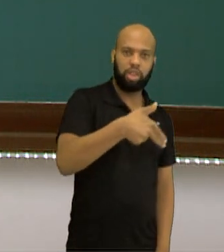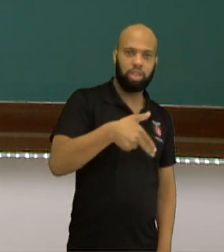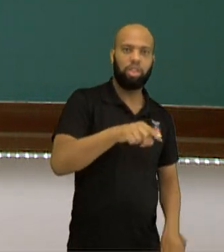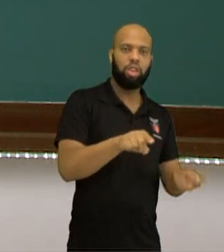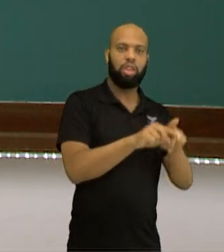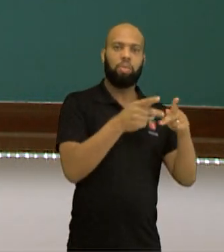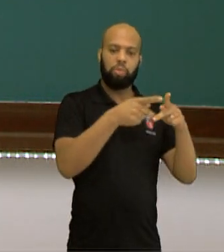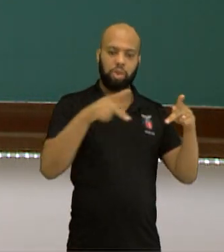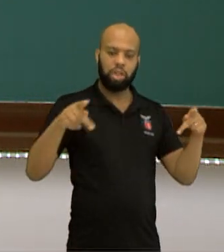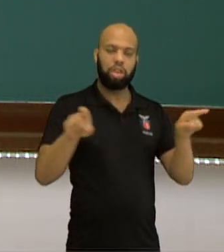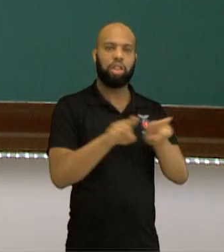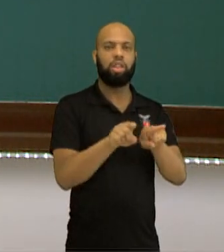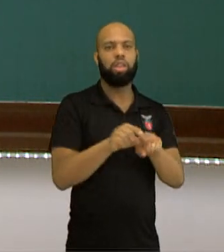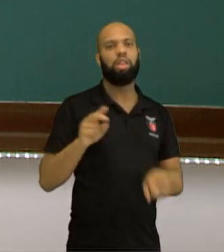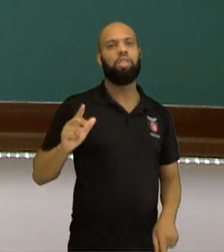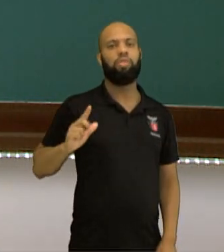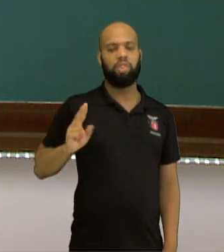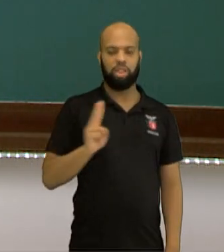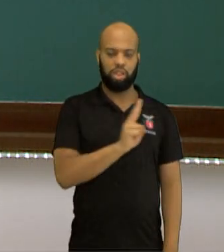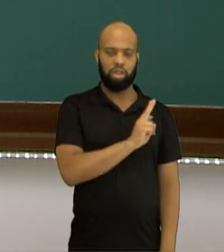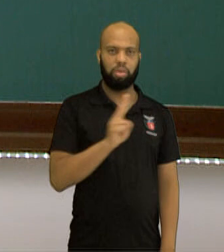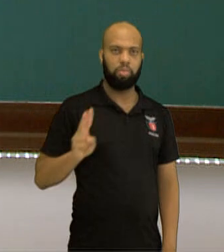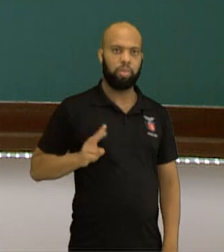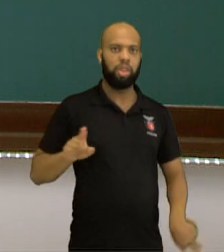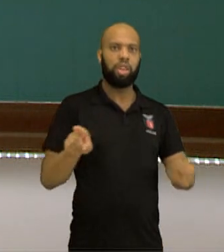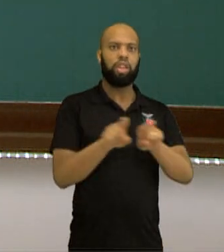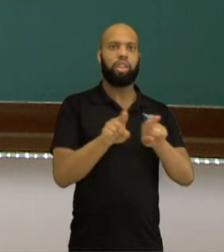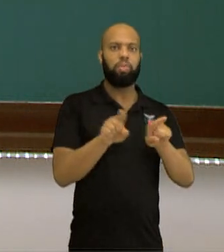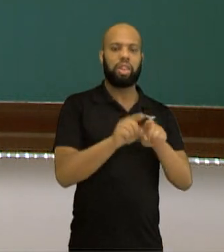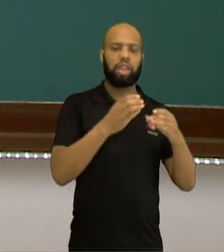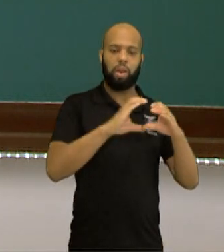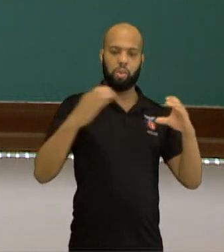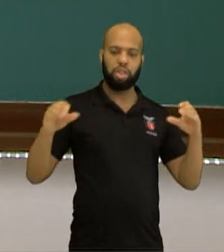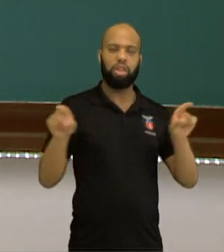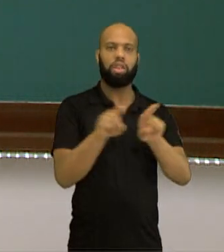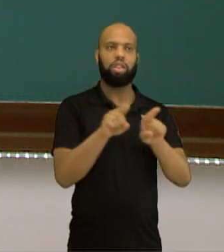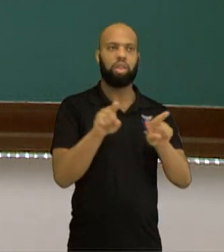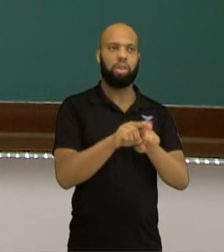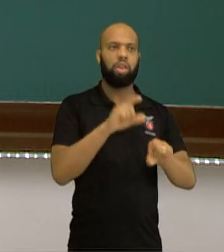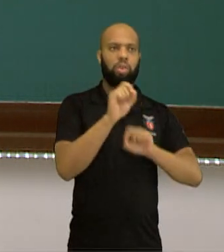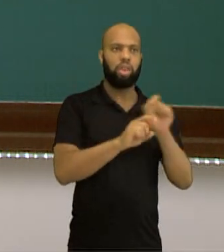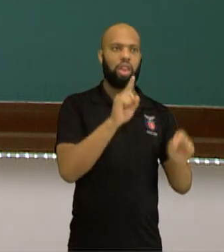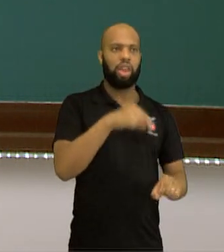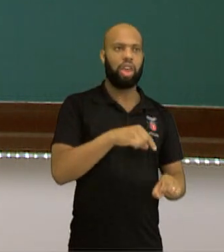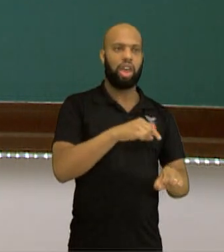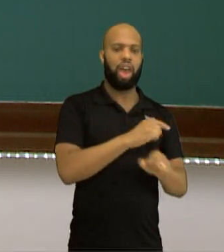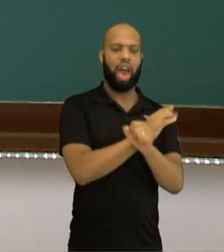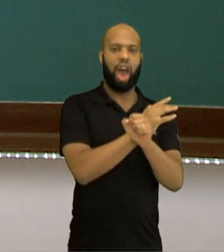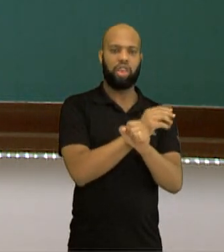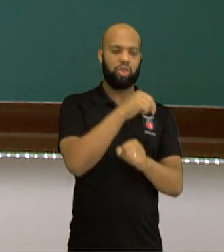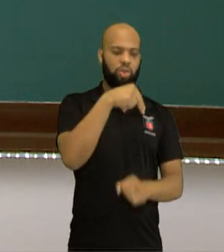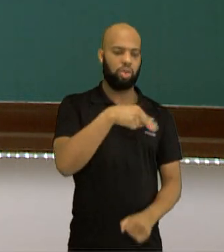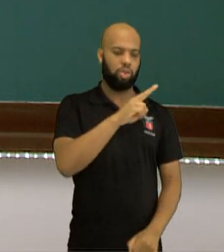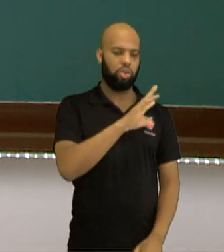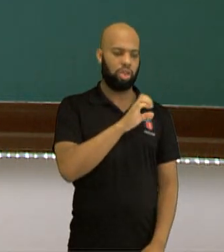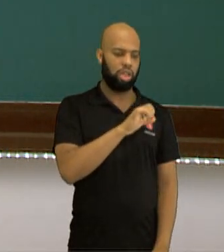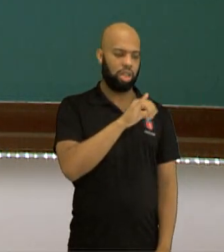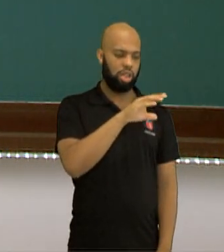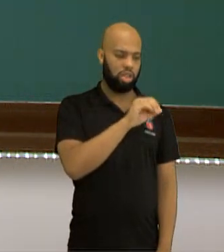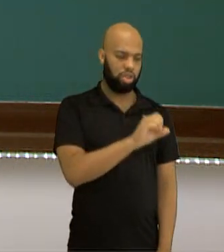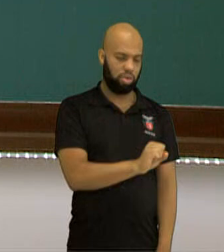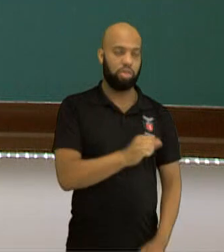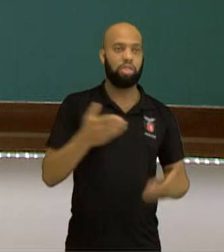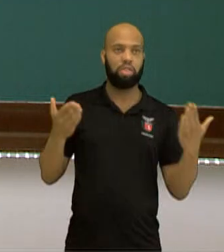proteínas, pelas vitaminas, pelos carboidratos e também pelos ácidos nucleicos. Muito bem. E os inorgânicos